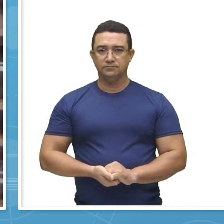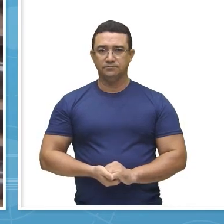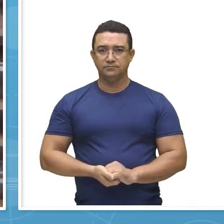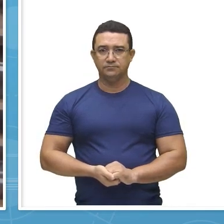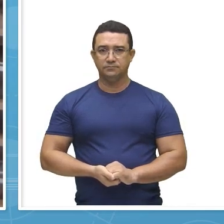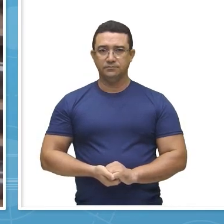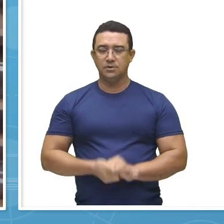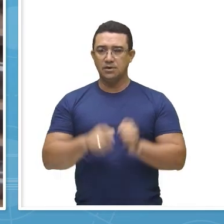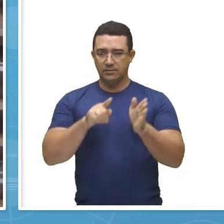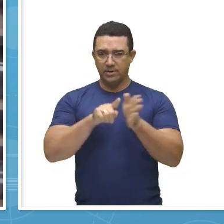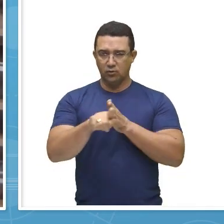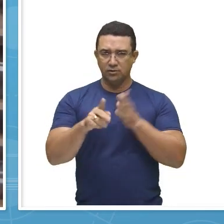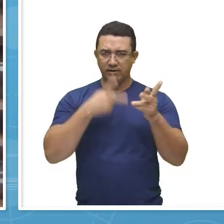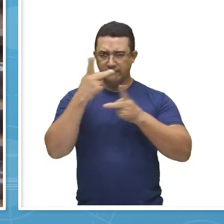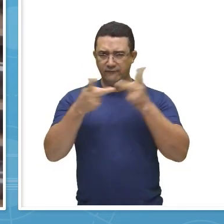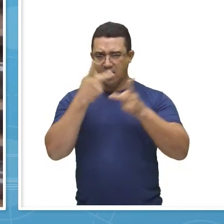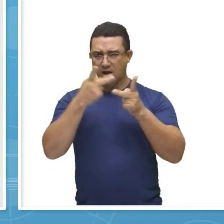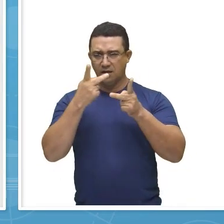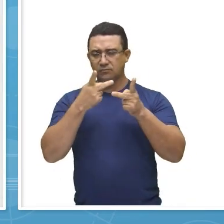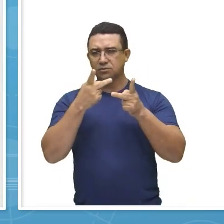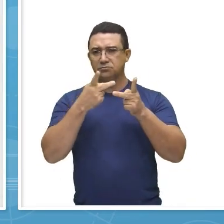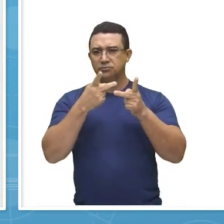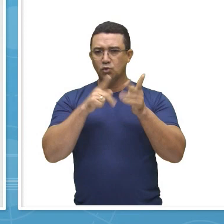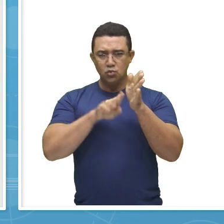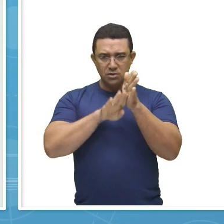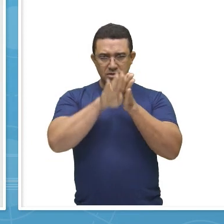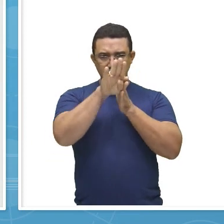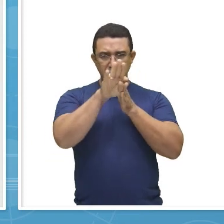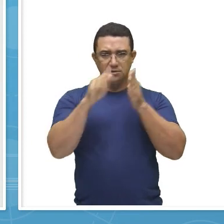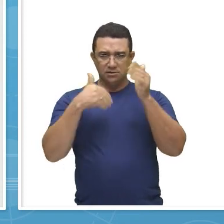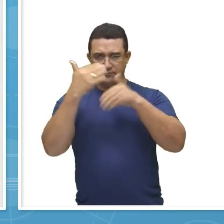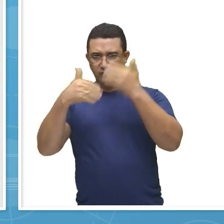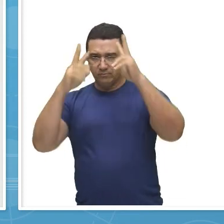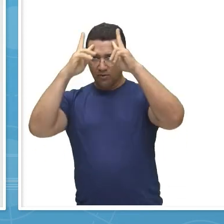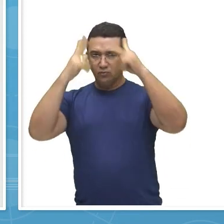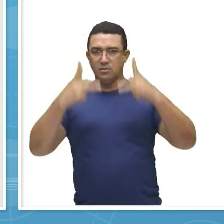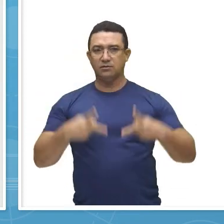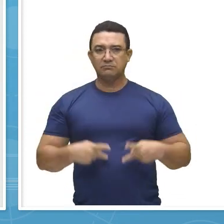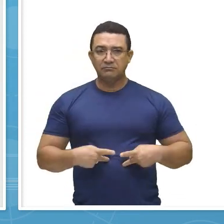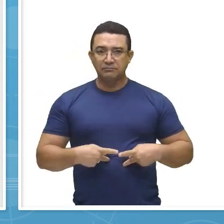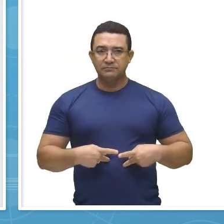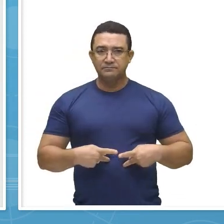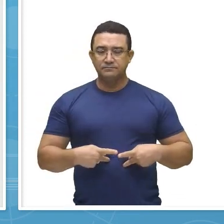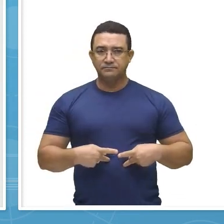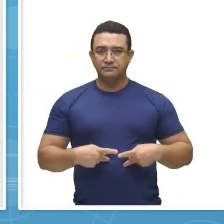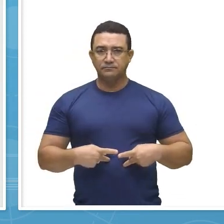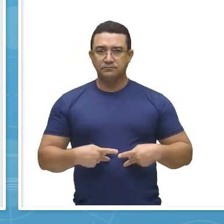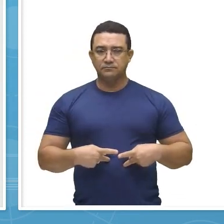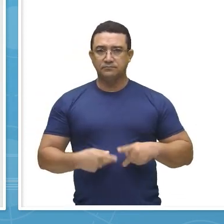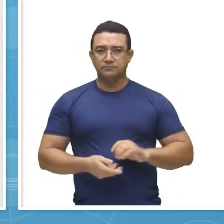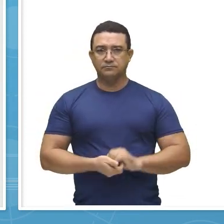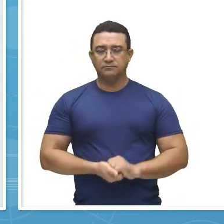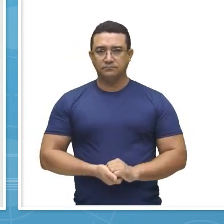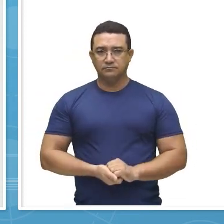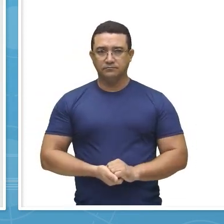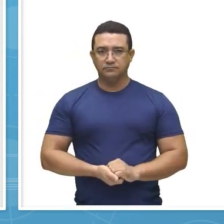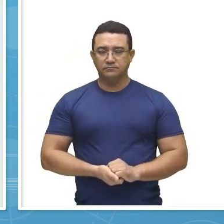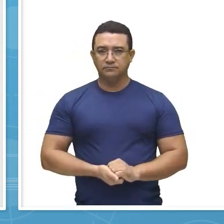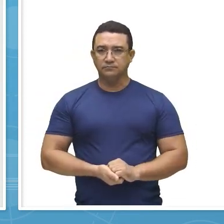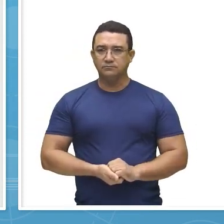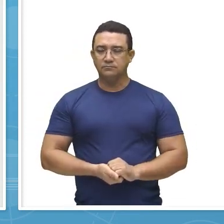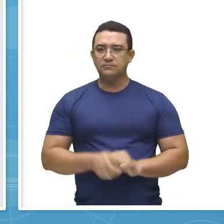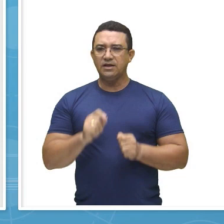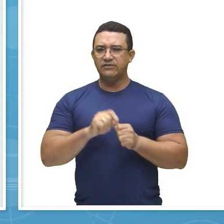né, essa questão que fala sobre o IDH e leva em consideração os seus indicadores, né? Para